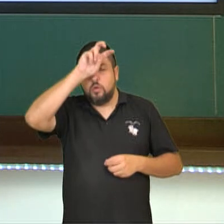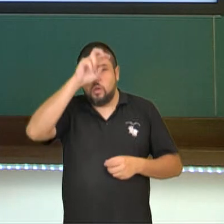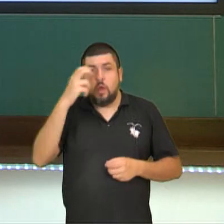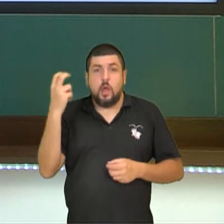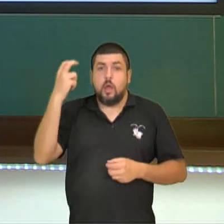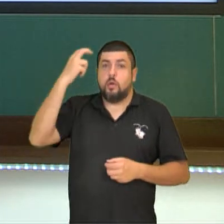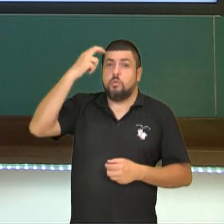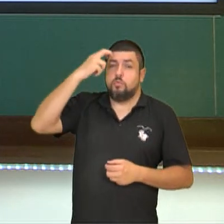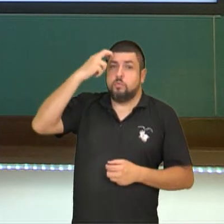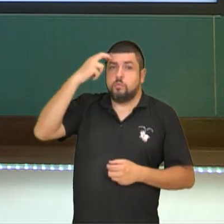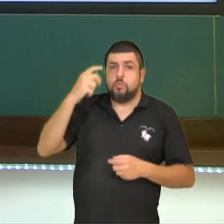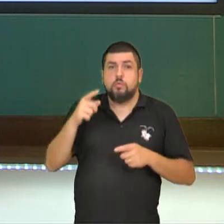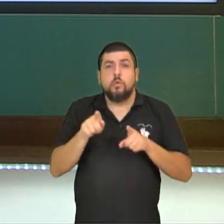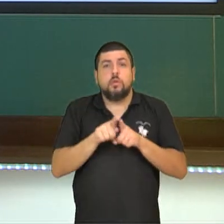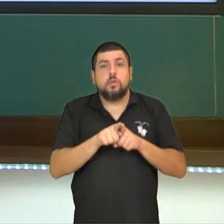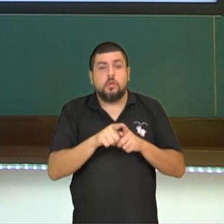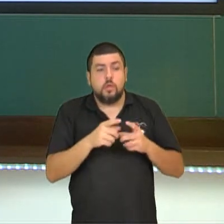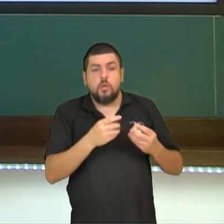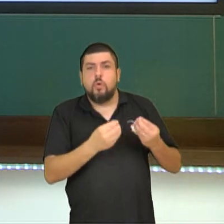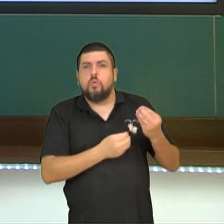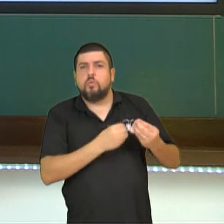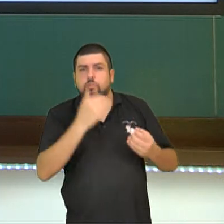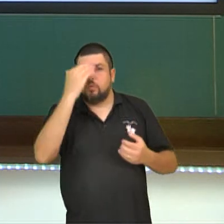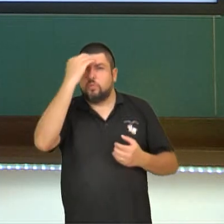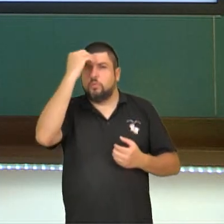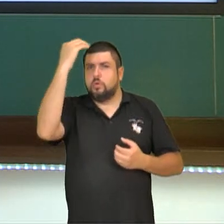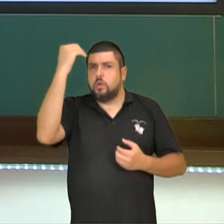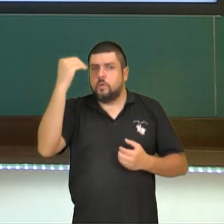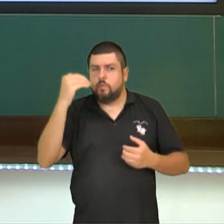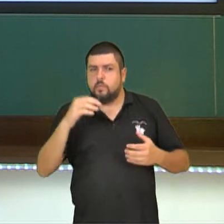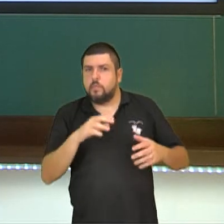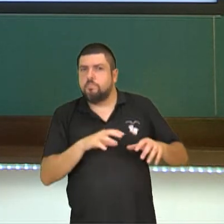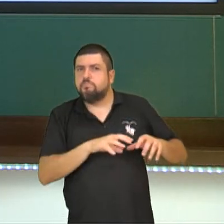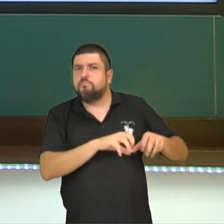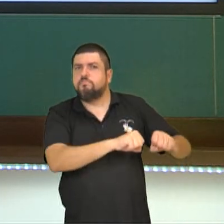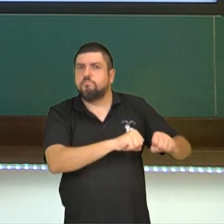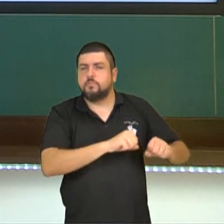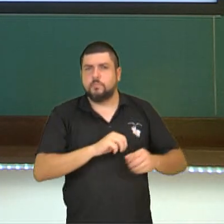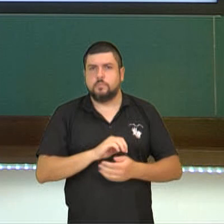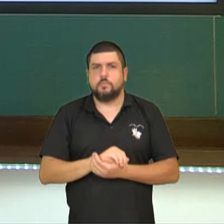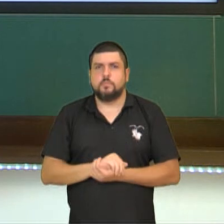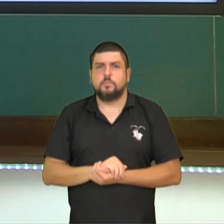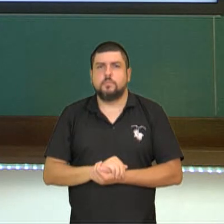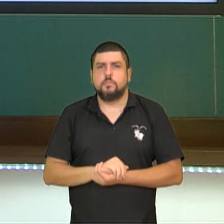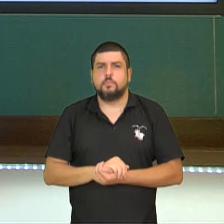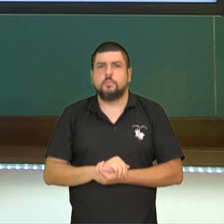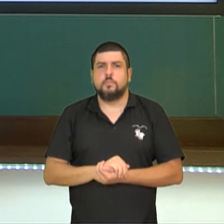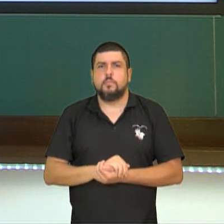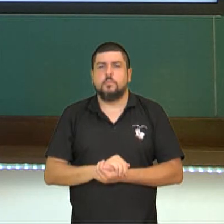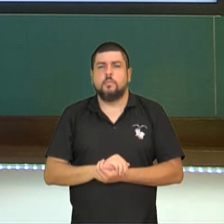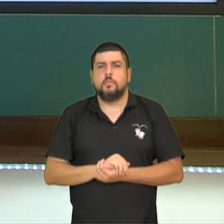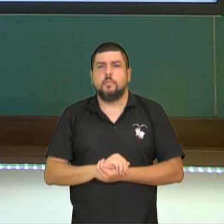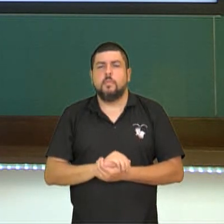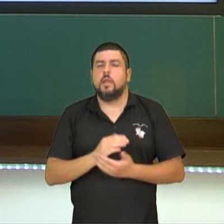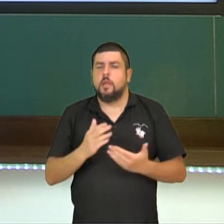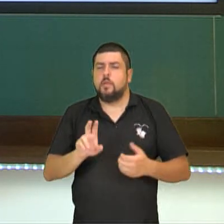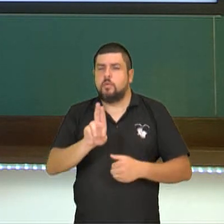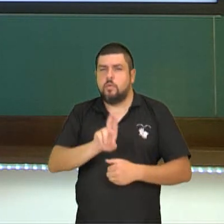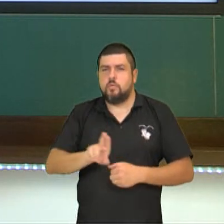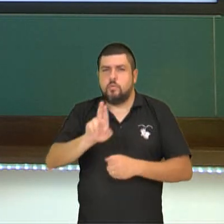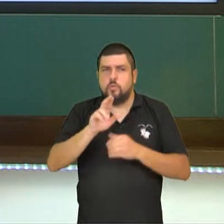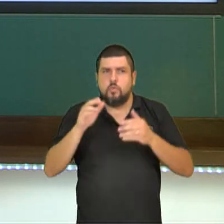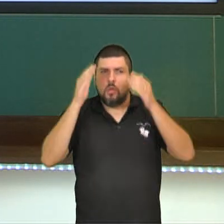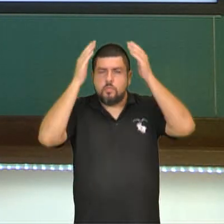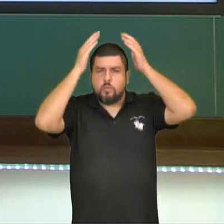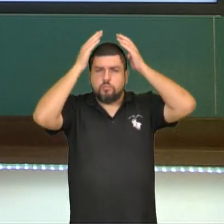e da fauna local, inclusive. Olha só que interessante. Usavam, então, essa dinastia, uma coroa com duas serpentes que